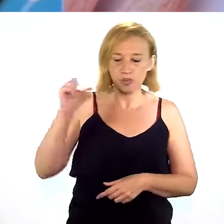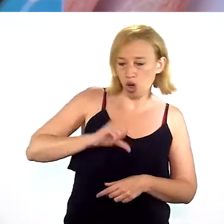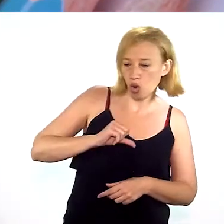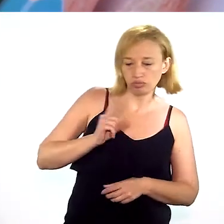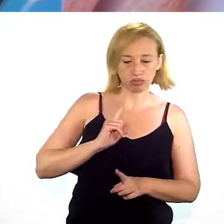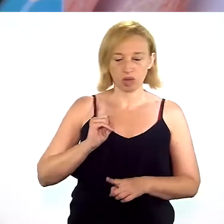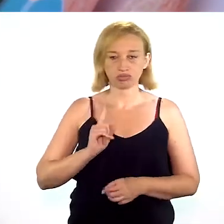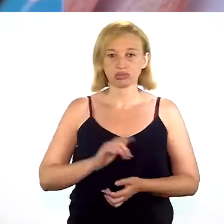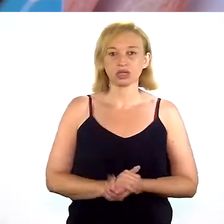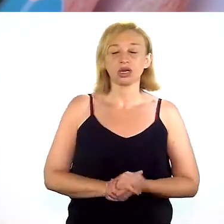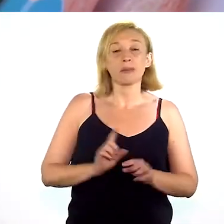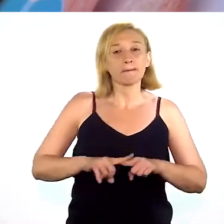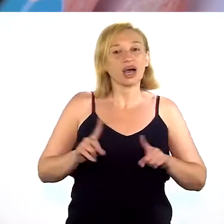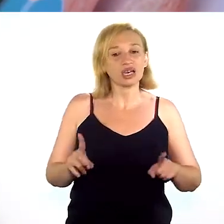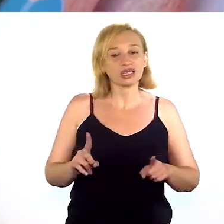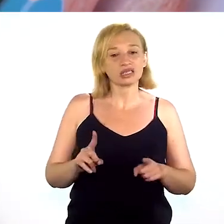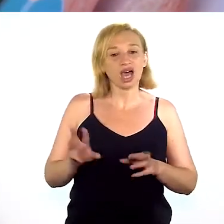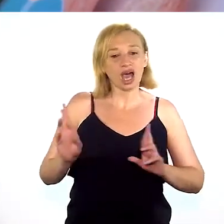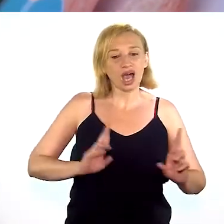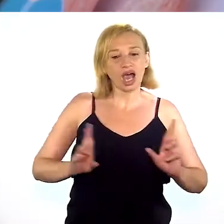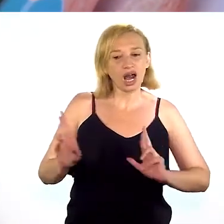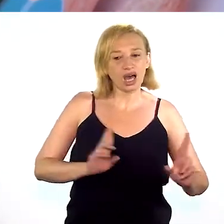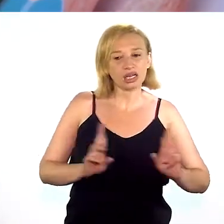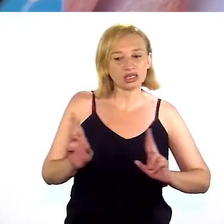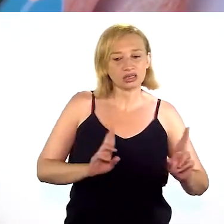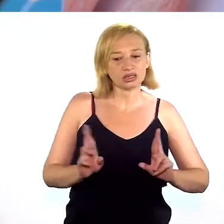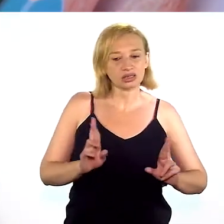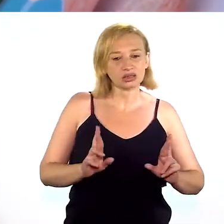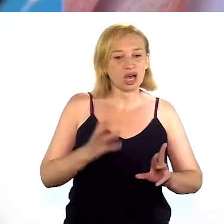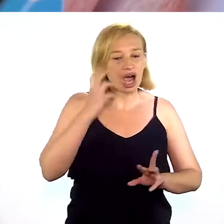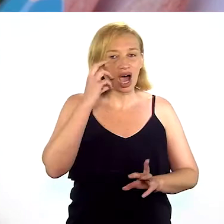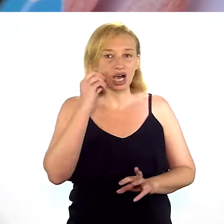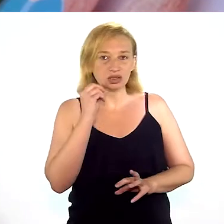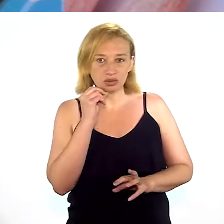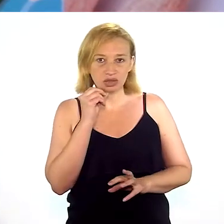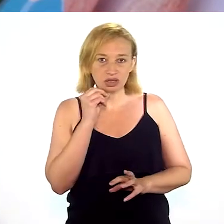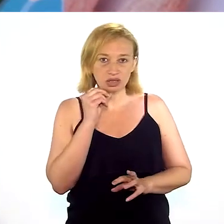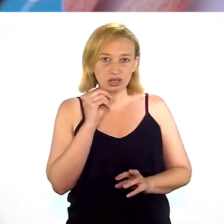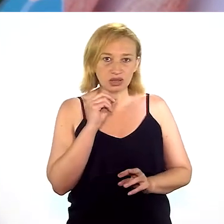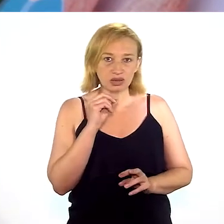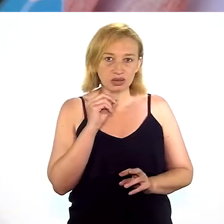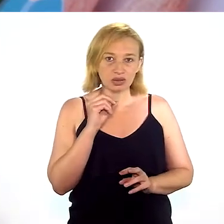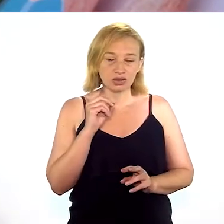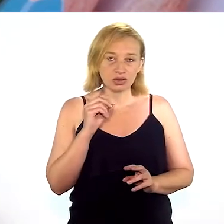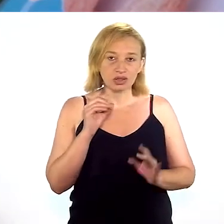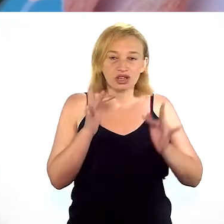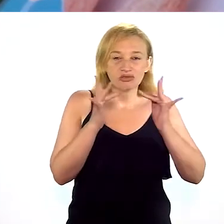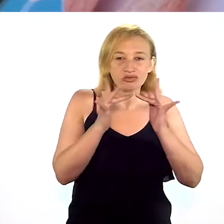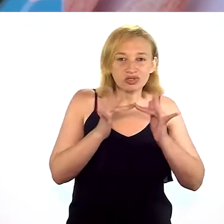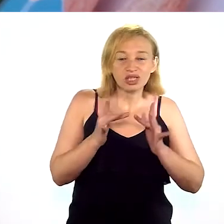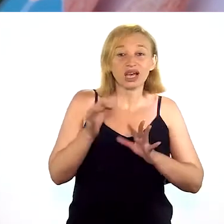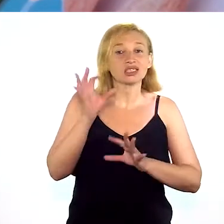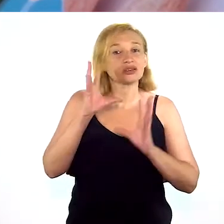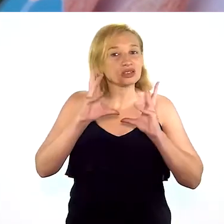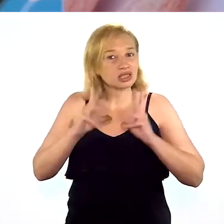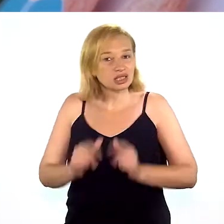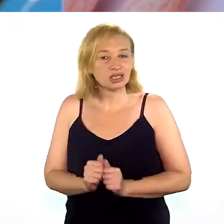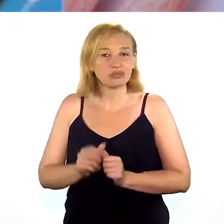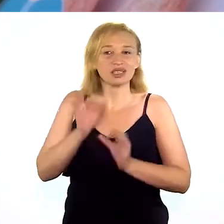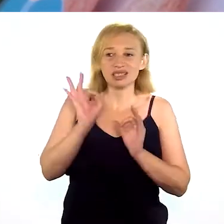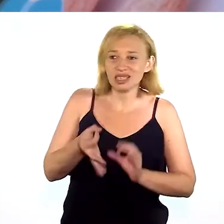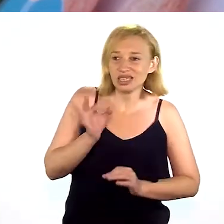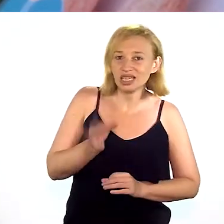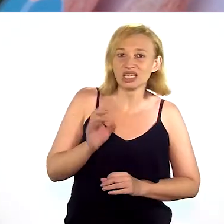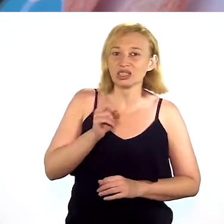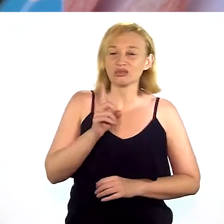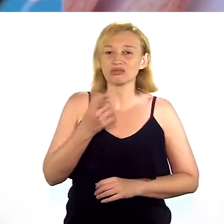falando melhor, pior, nada disso, mas a relação da adoção é uma relação de afinidade